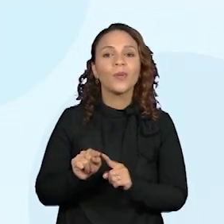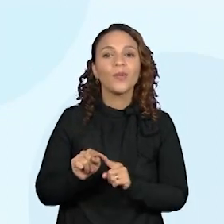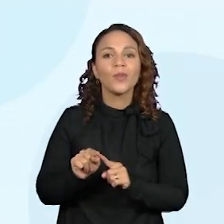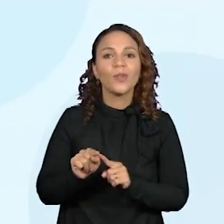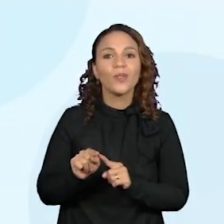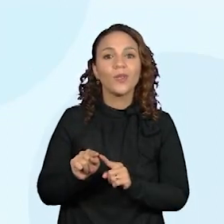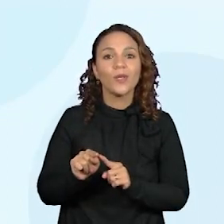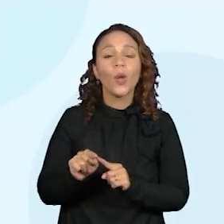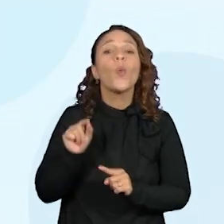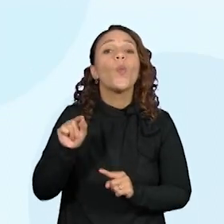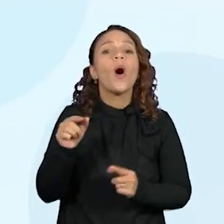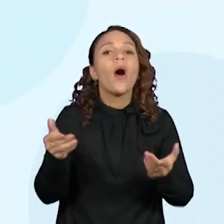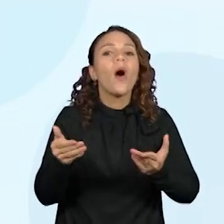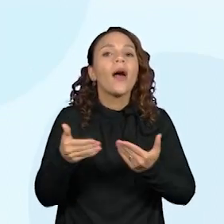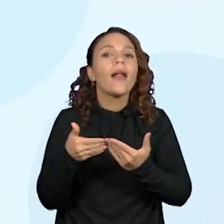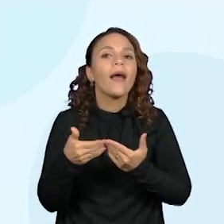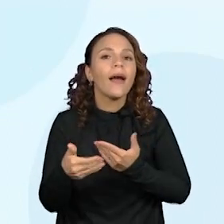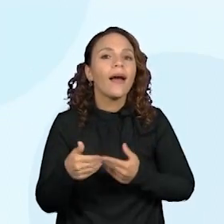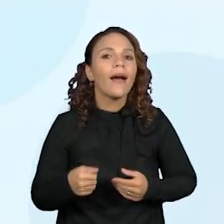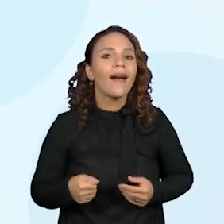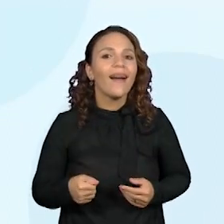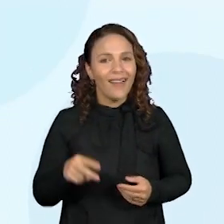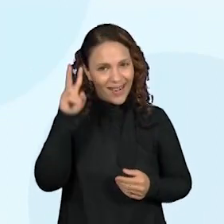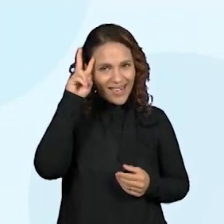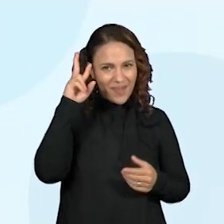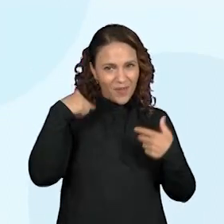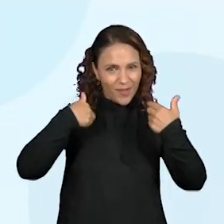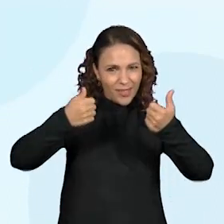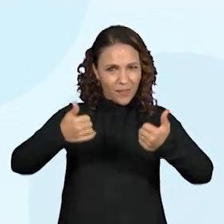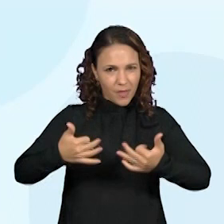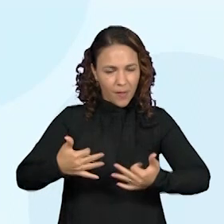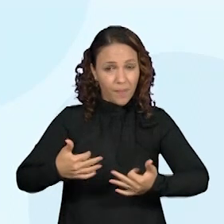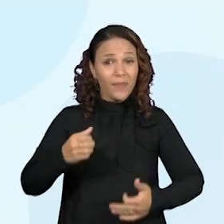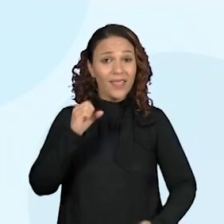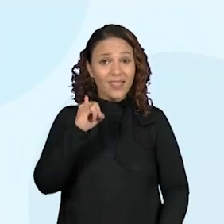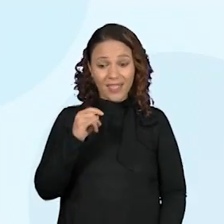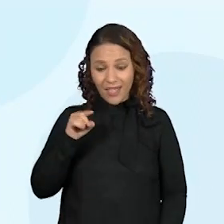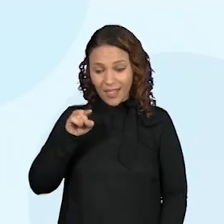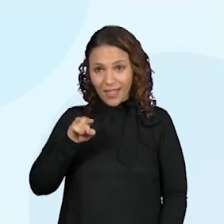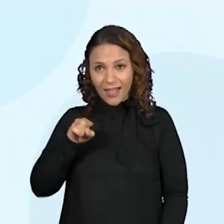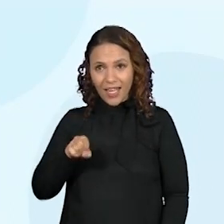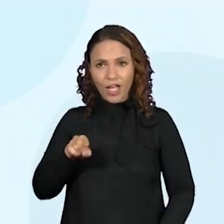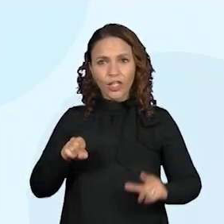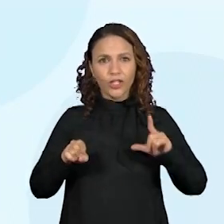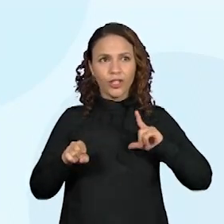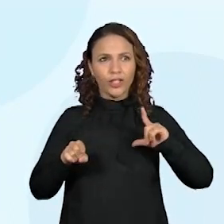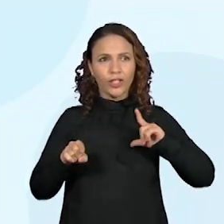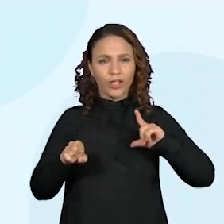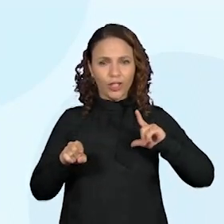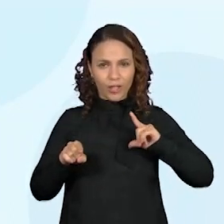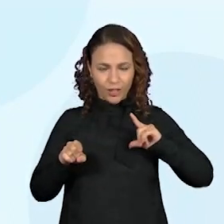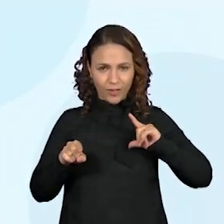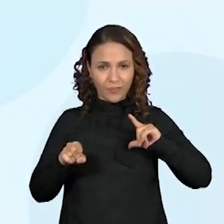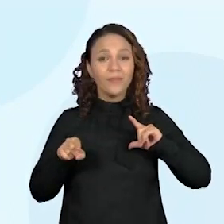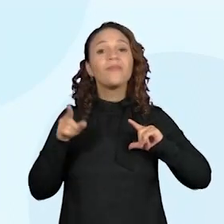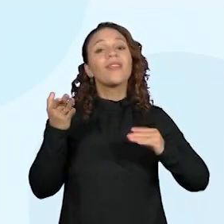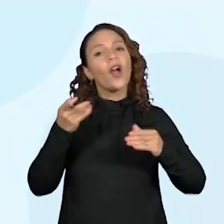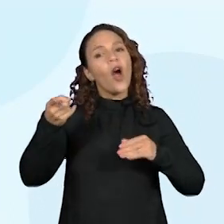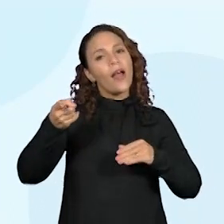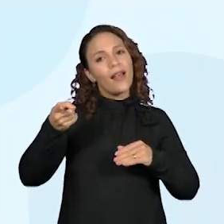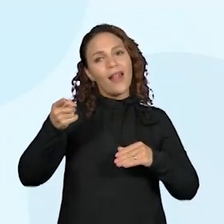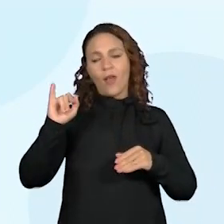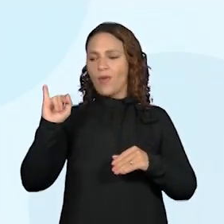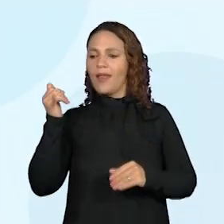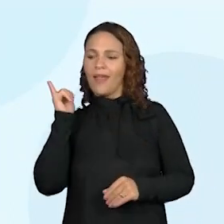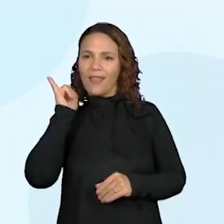Os 2 pontos. O que a gente falou sobre os 2 pontos? Que quando tiver os 2 pontos, o narrador